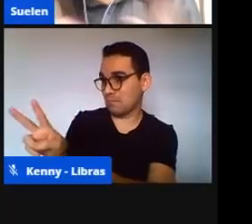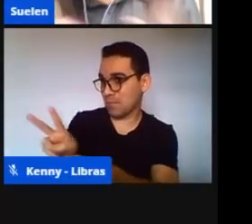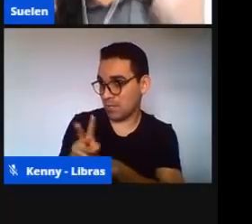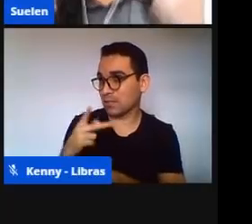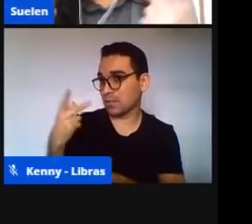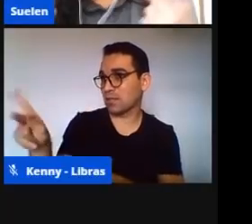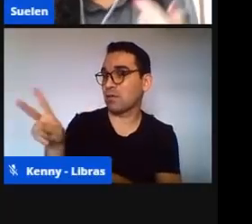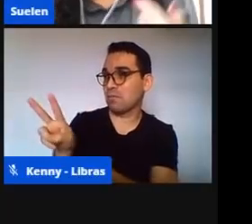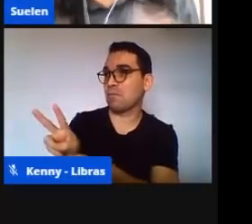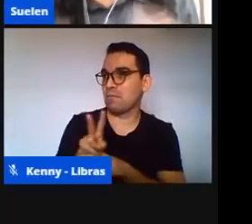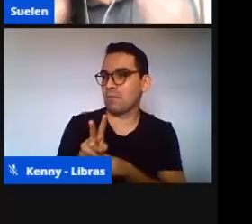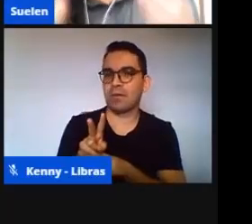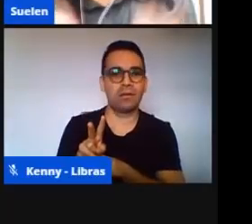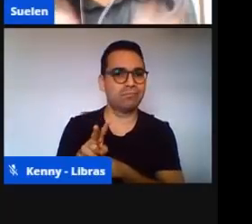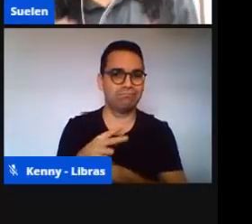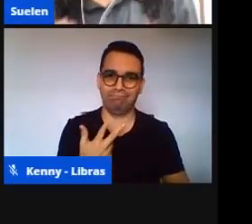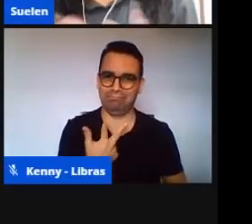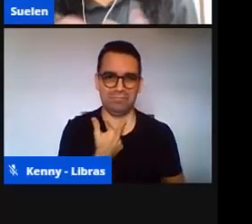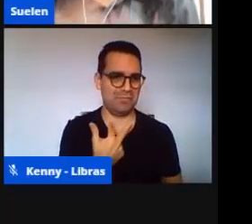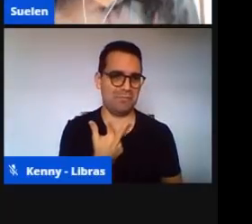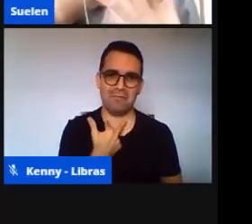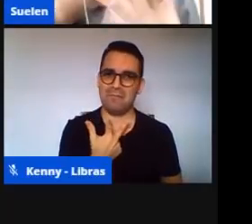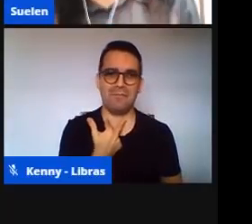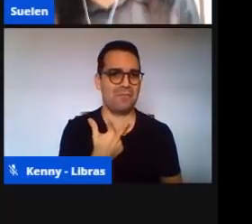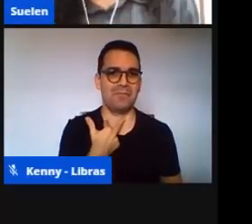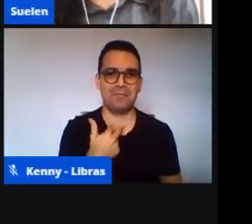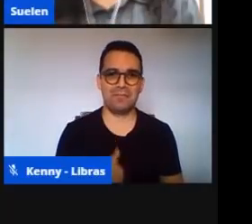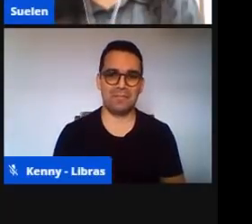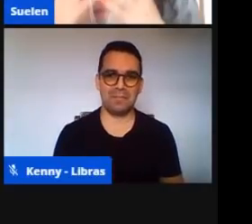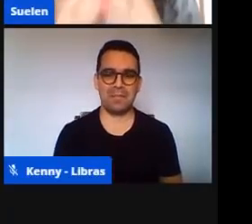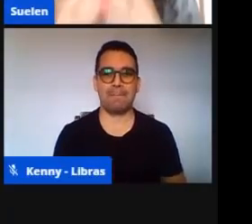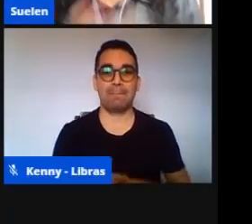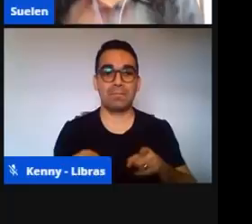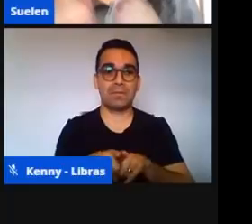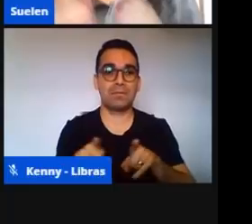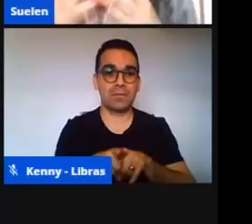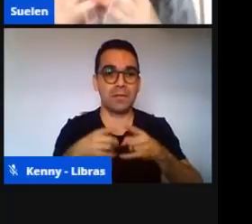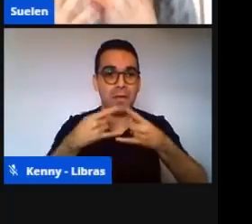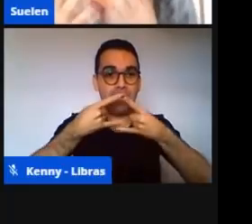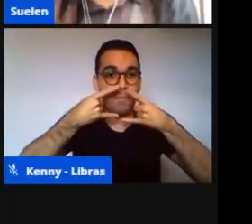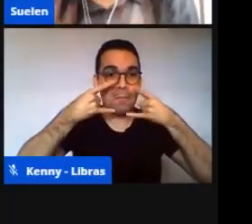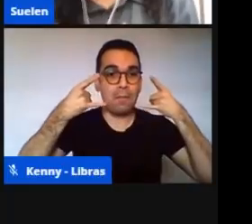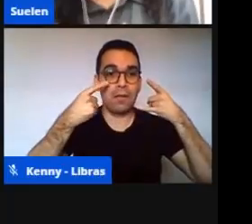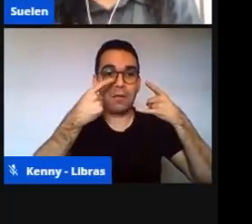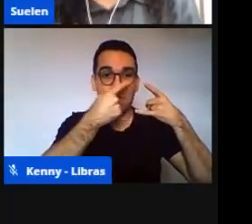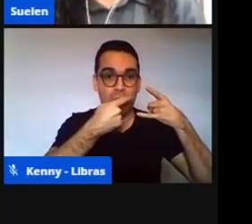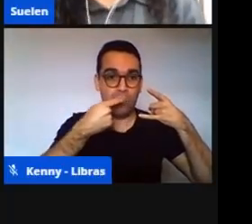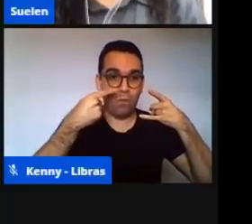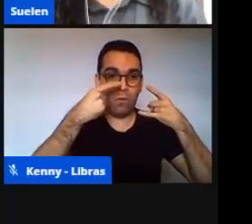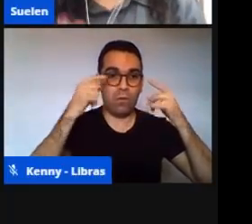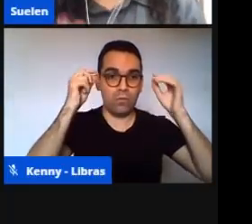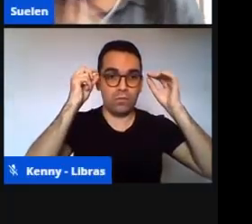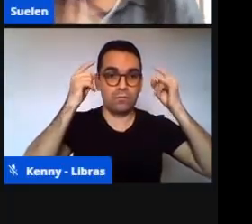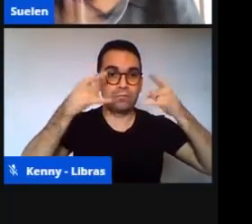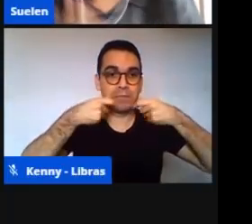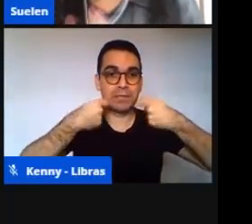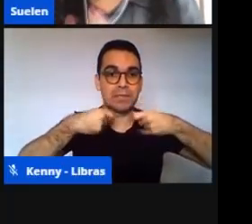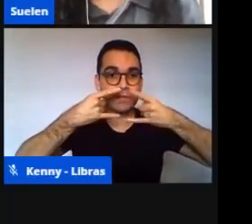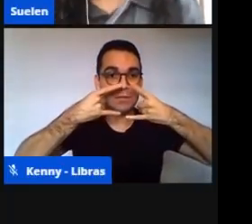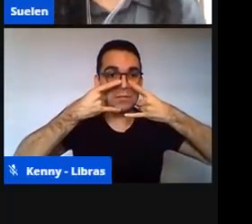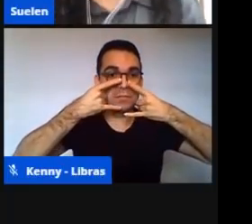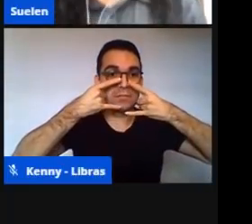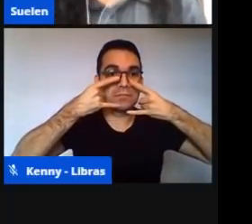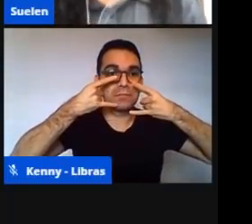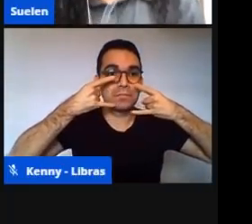tá? Sem frestas, ela tem que estar cobrindo totalmente o nariz, cobrindo a boca, tá? Bem ajustada ao